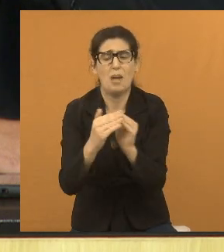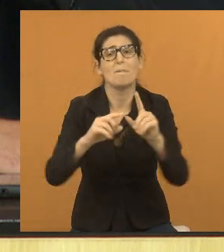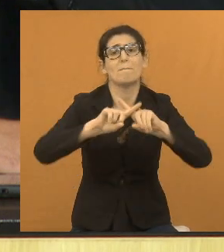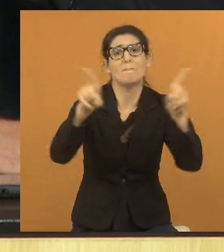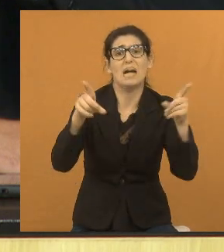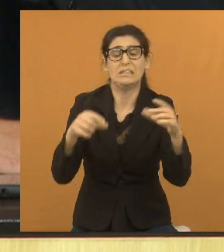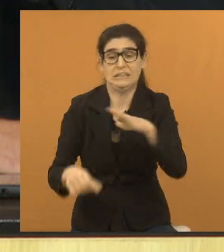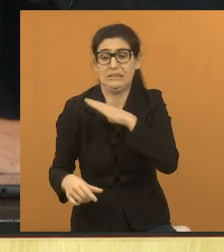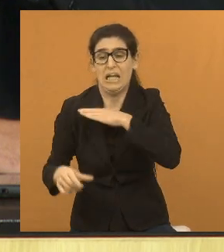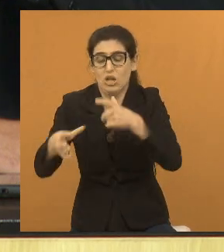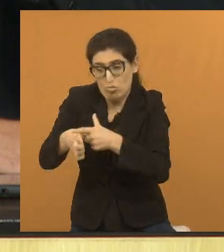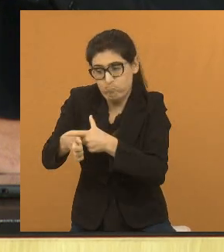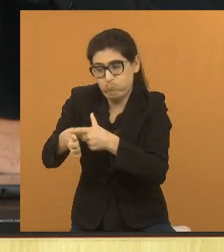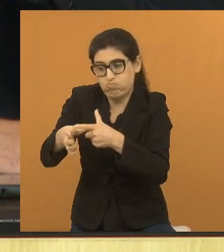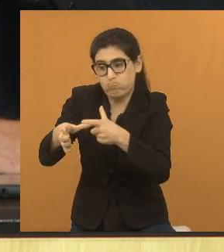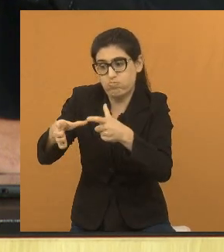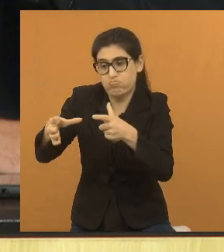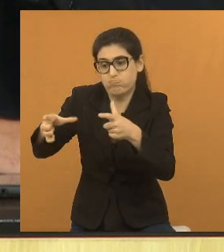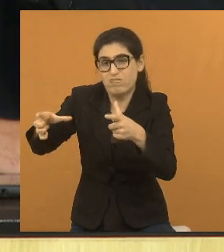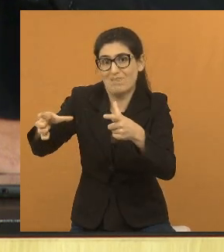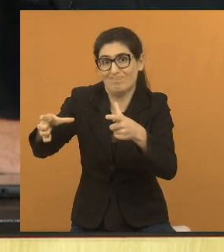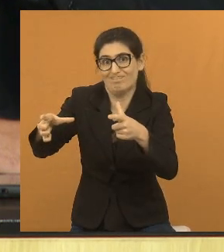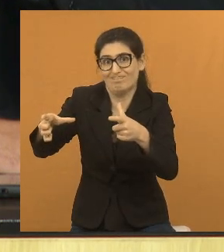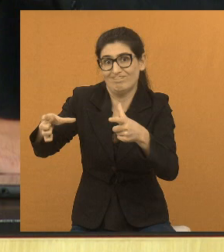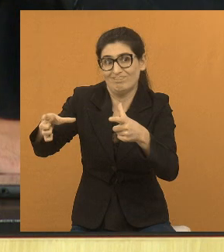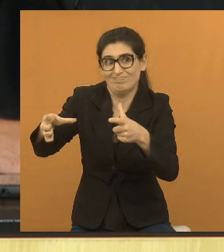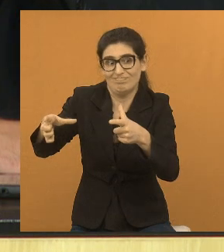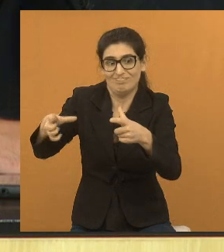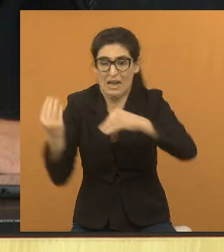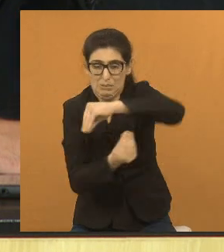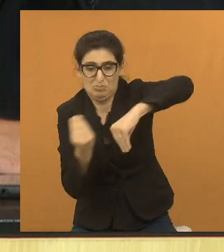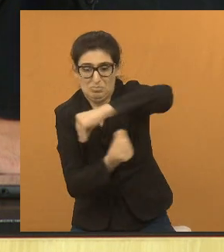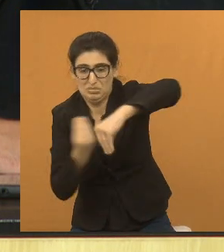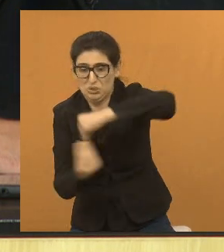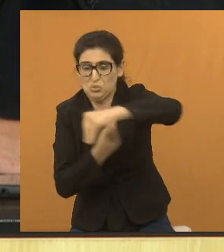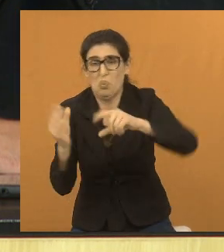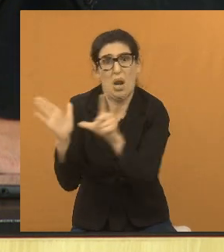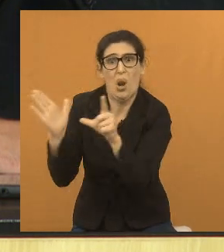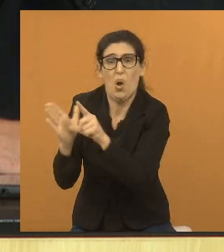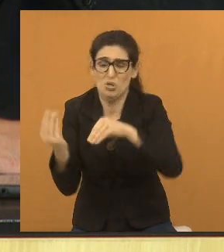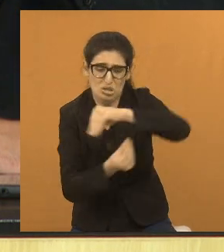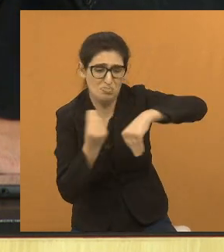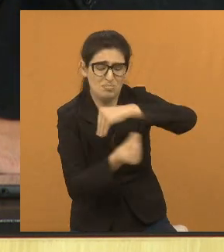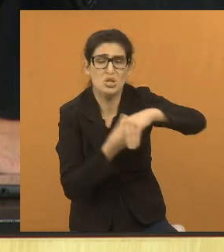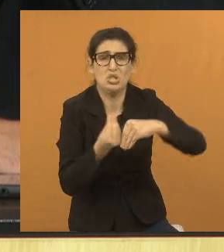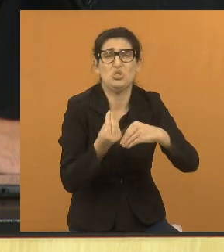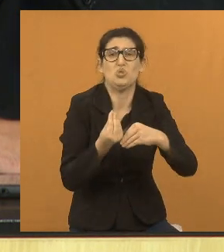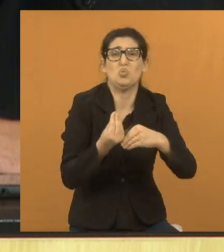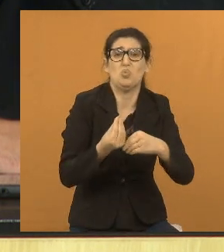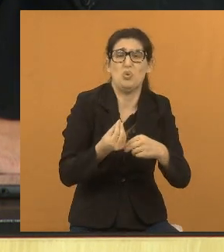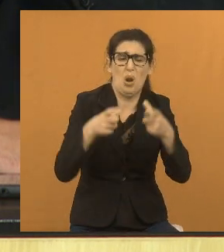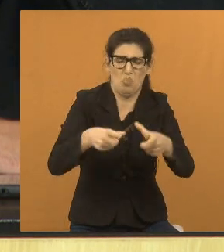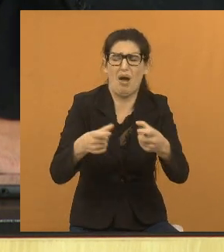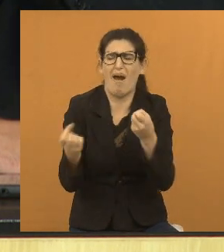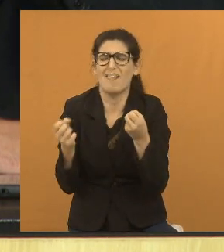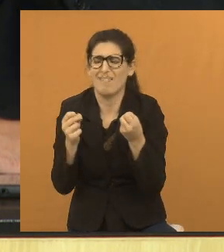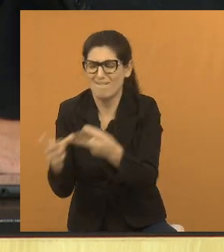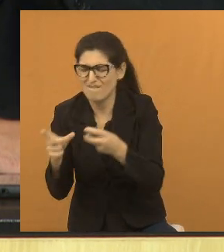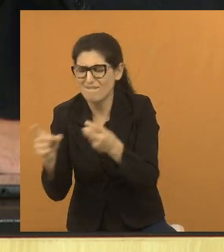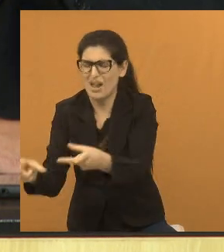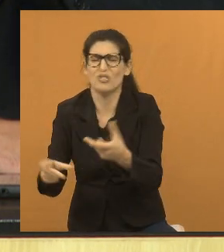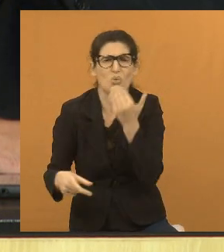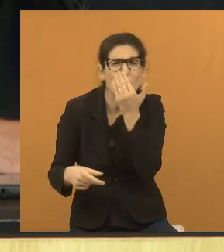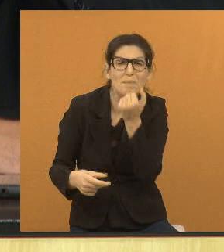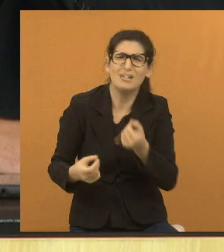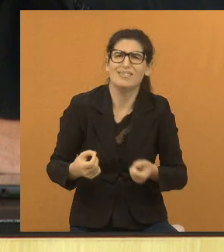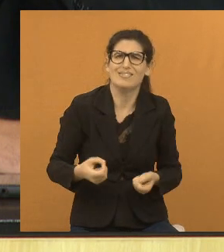cidade, teoricamente, vai ter que ser construído comércios próximos ao local.